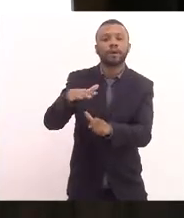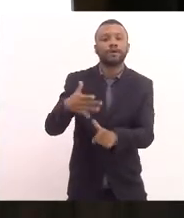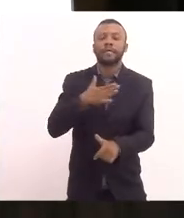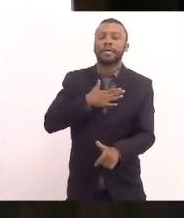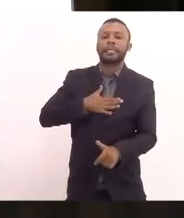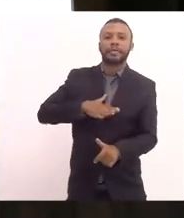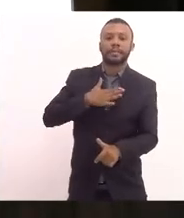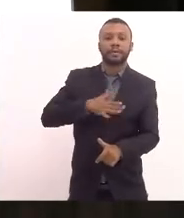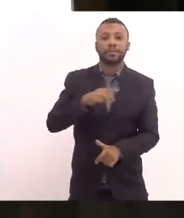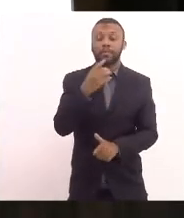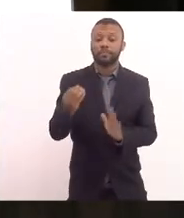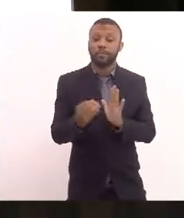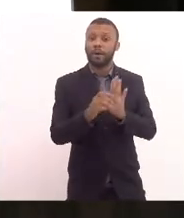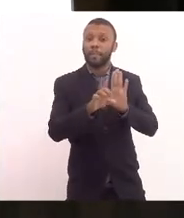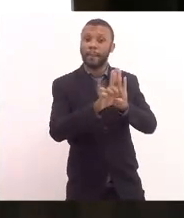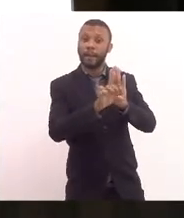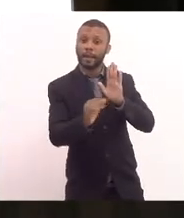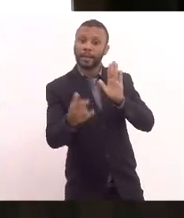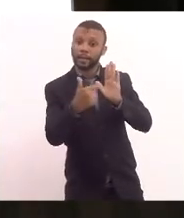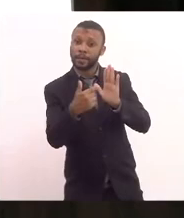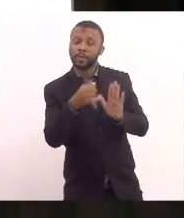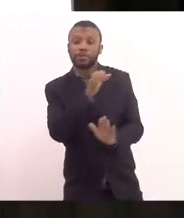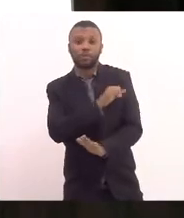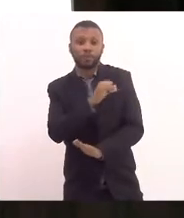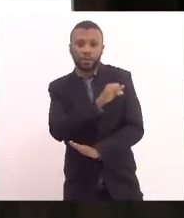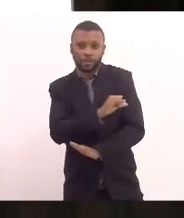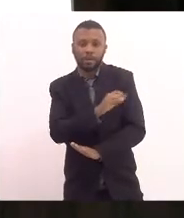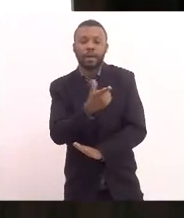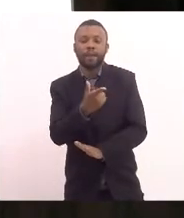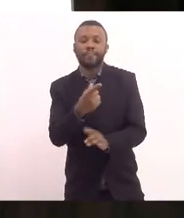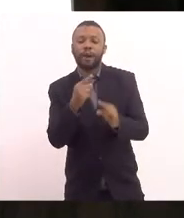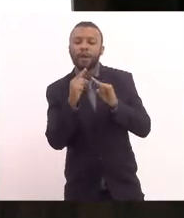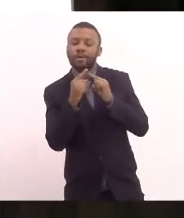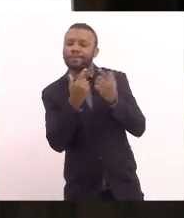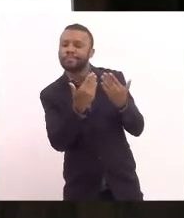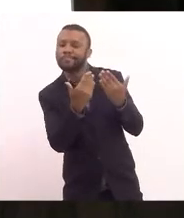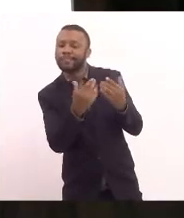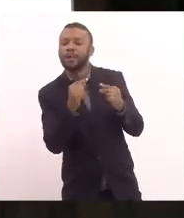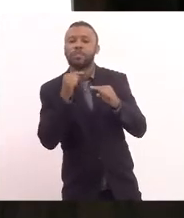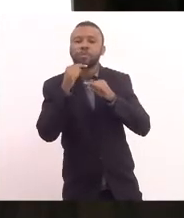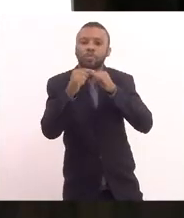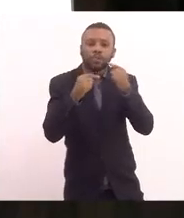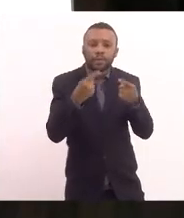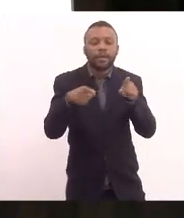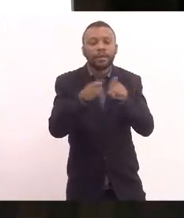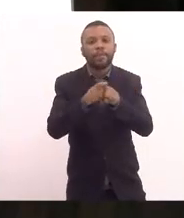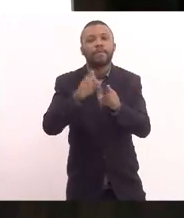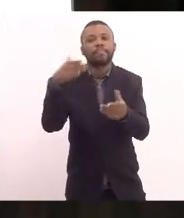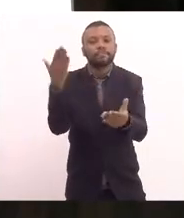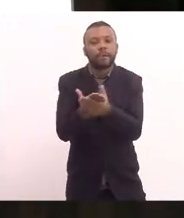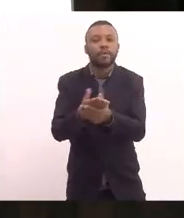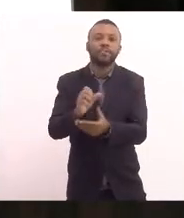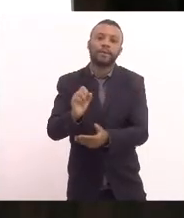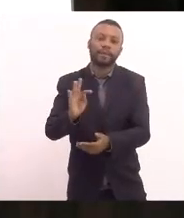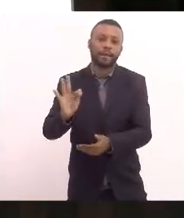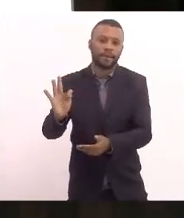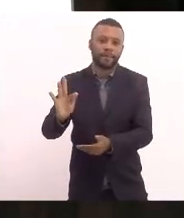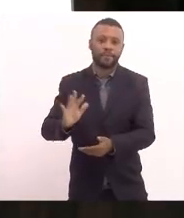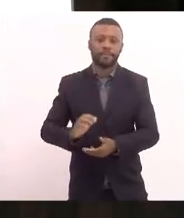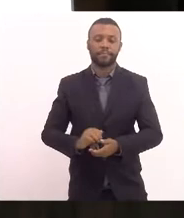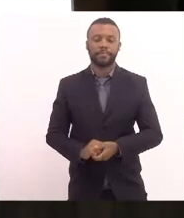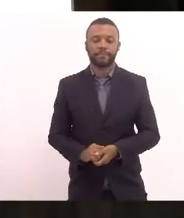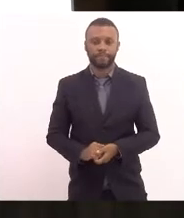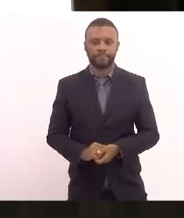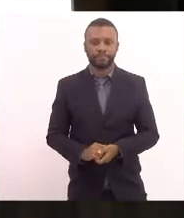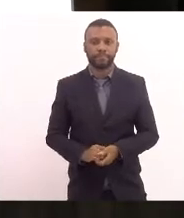gente botou uma lei no estado do Rio de Janeiro e foram questionar a lei também no Supremo Tribunal Federal.